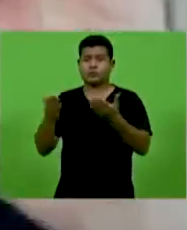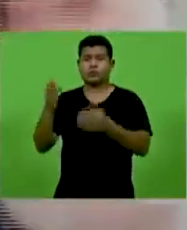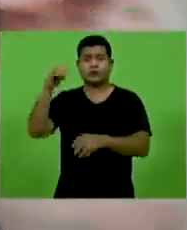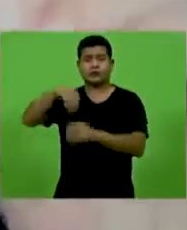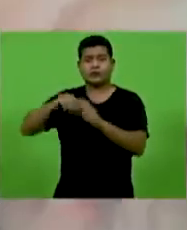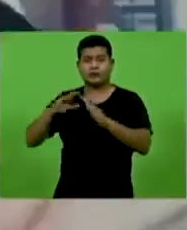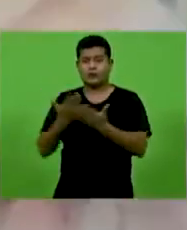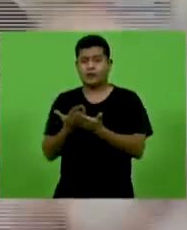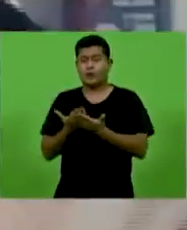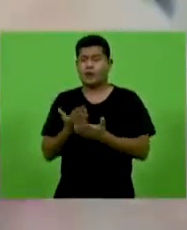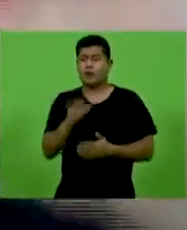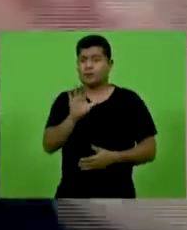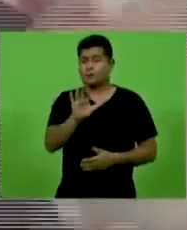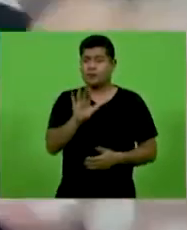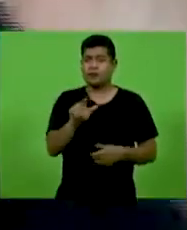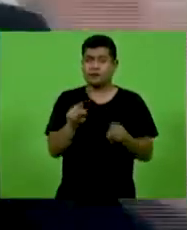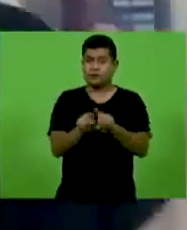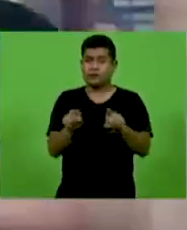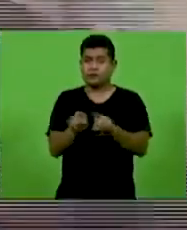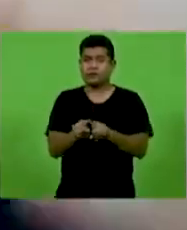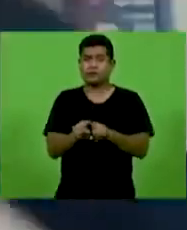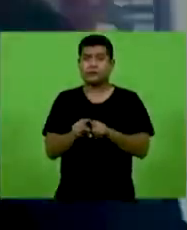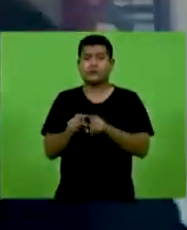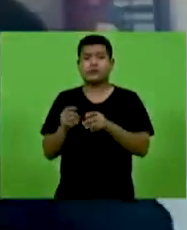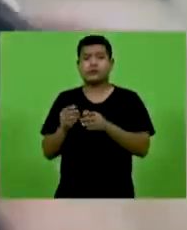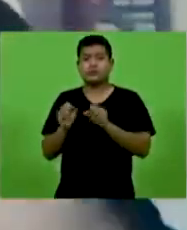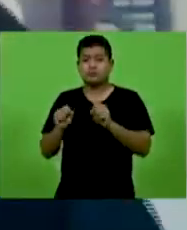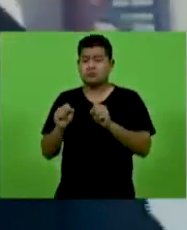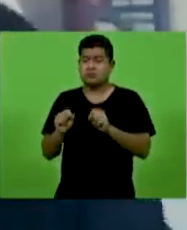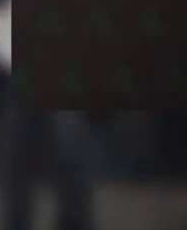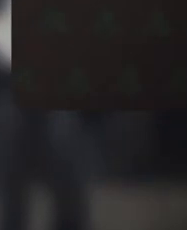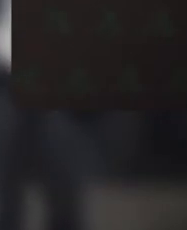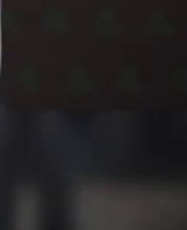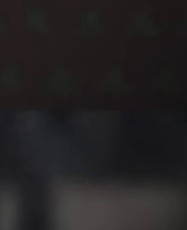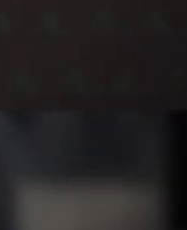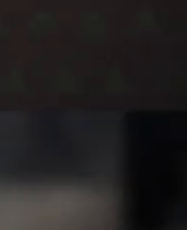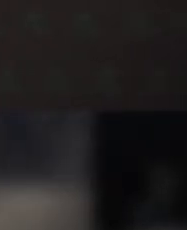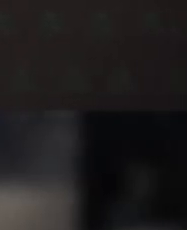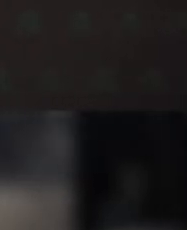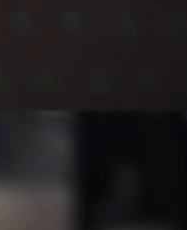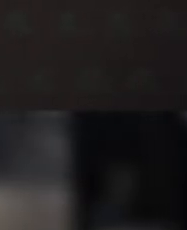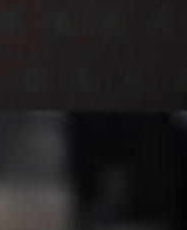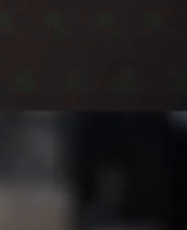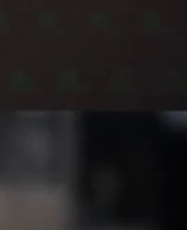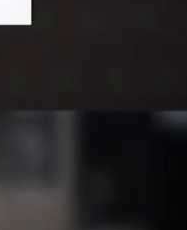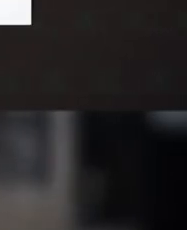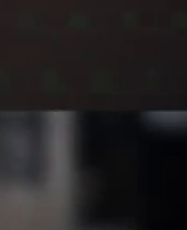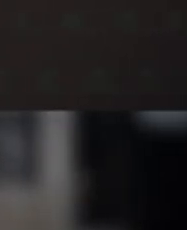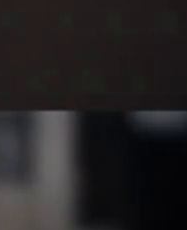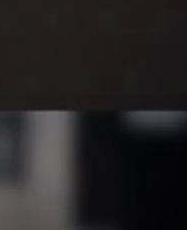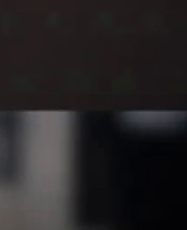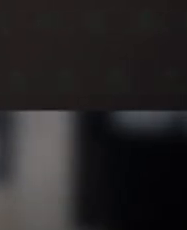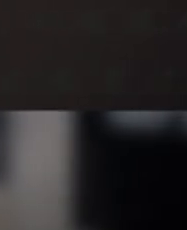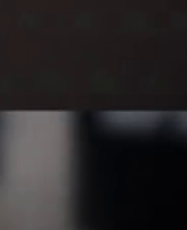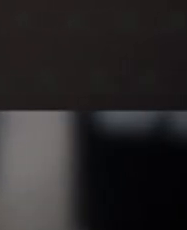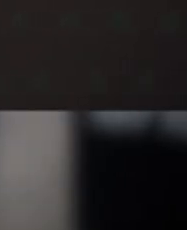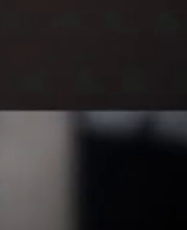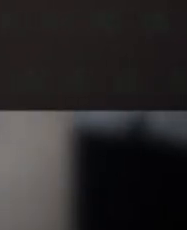mas também sobre o que vai precisar melhorar a